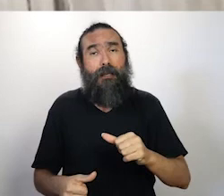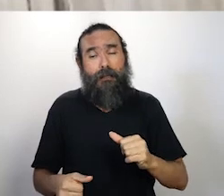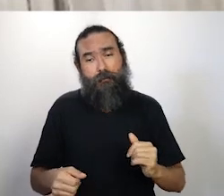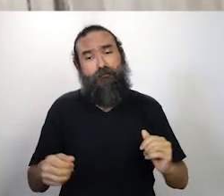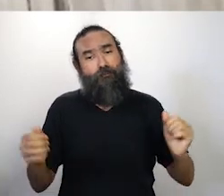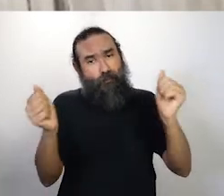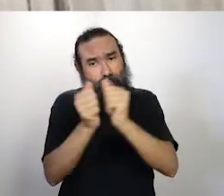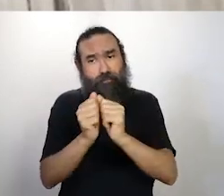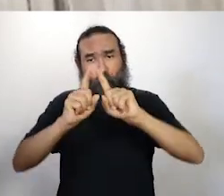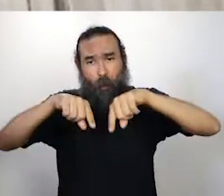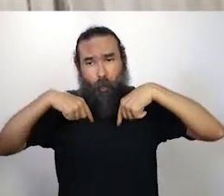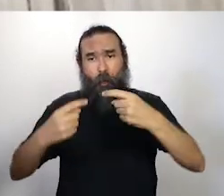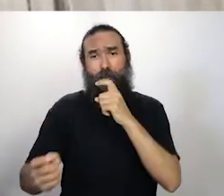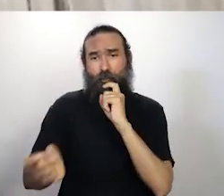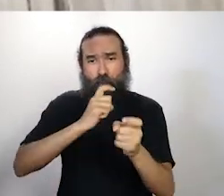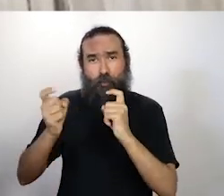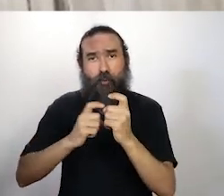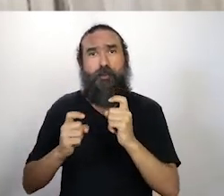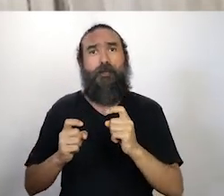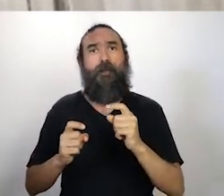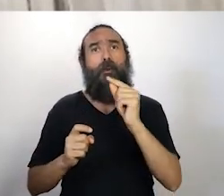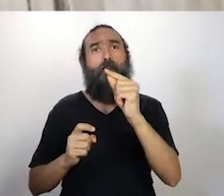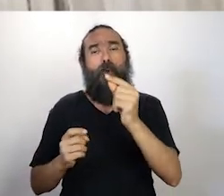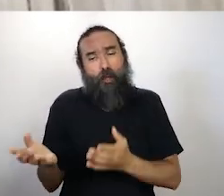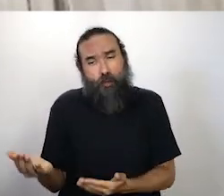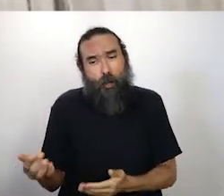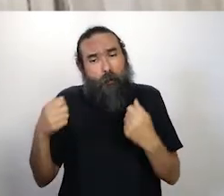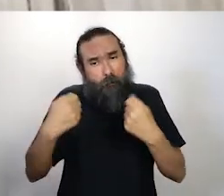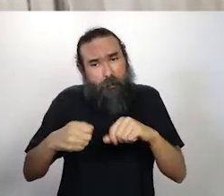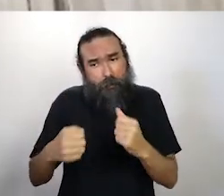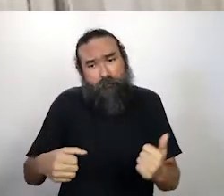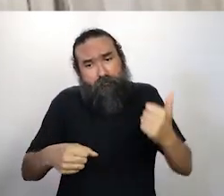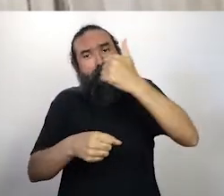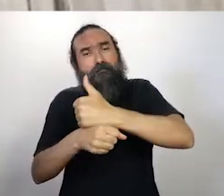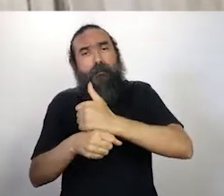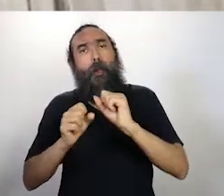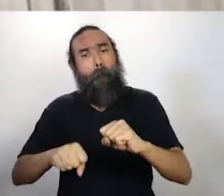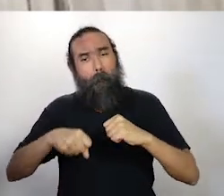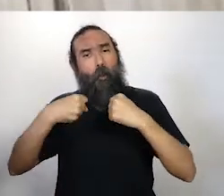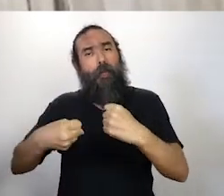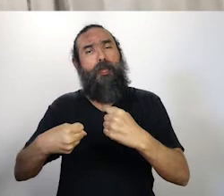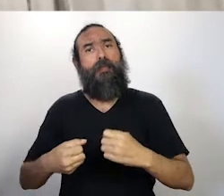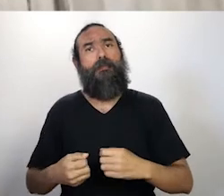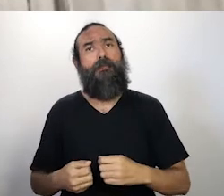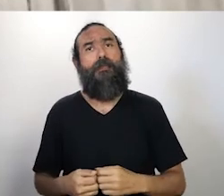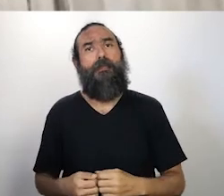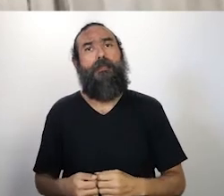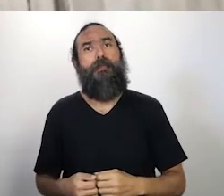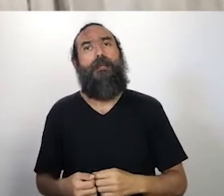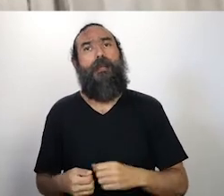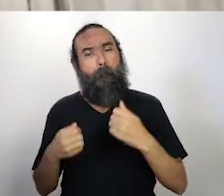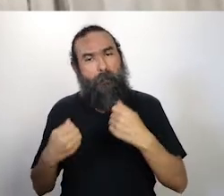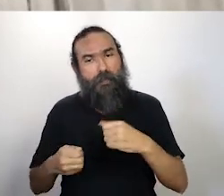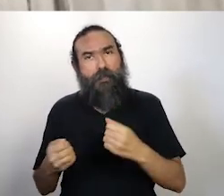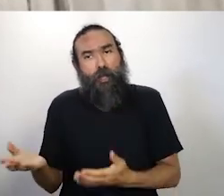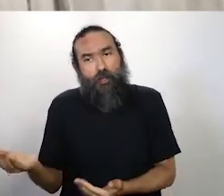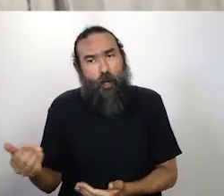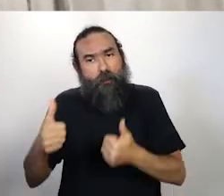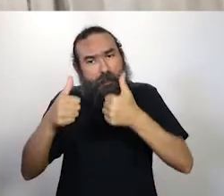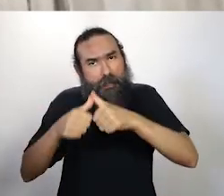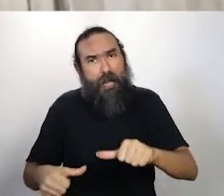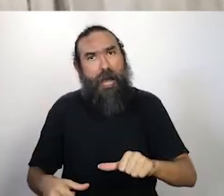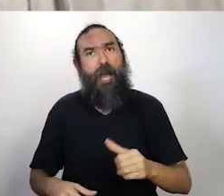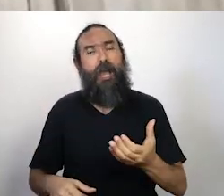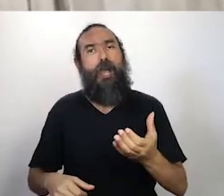de ocupar os espaços de tomada de decisão e poder. Lugar de jovem no Brasil é no Conselho Nacional de Juventude, é no Conselho Estadual